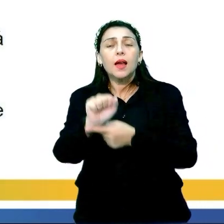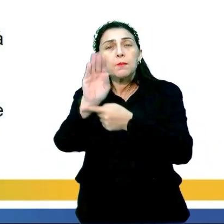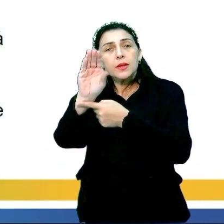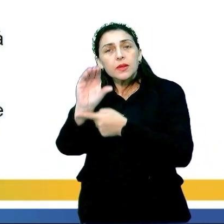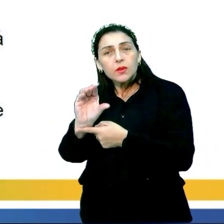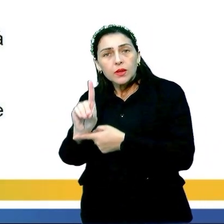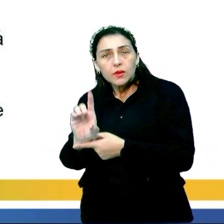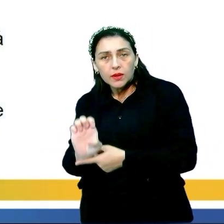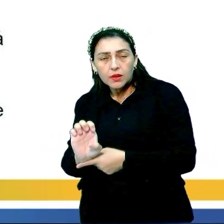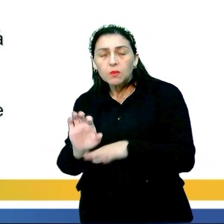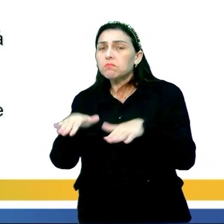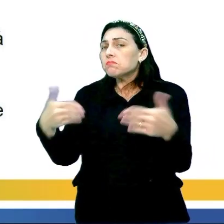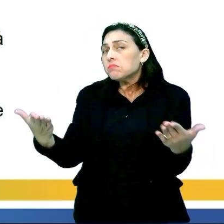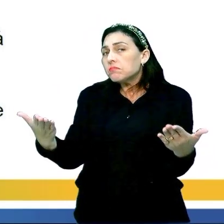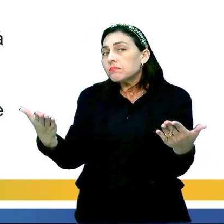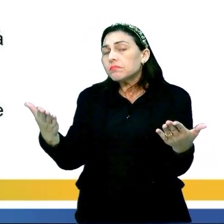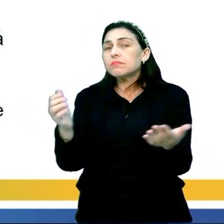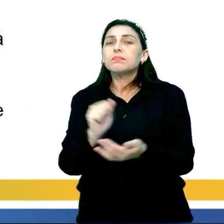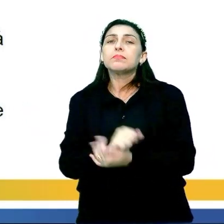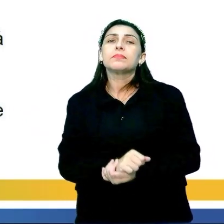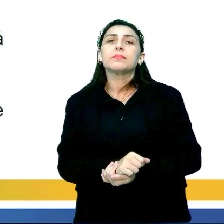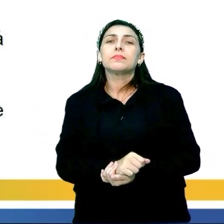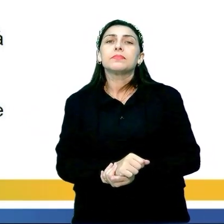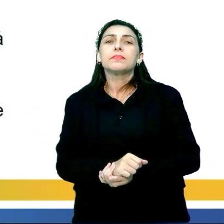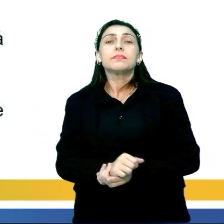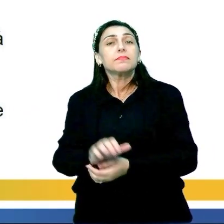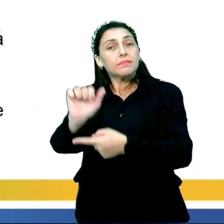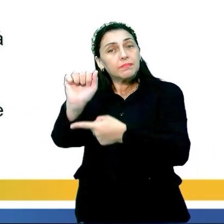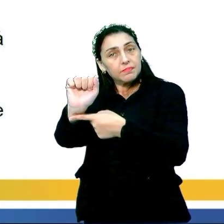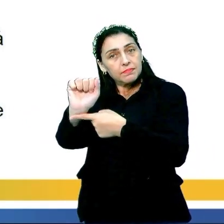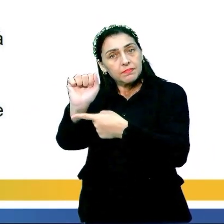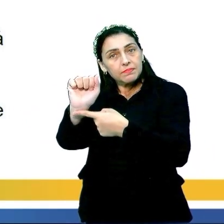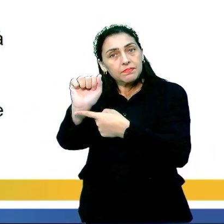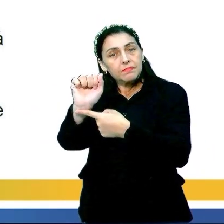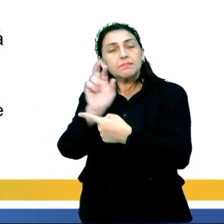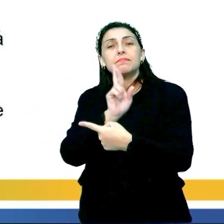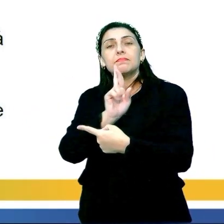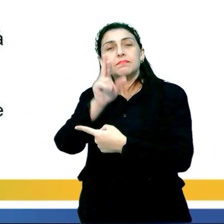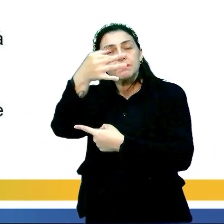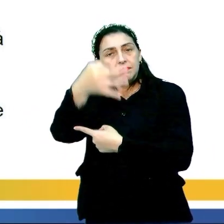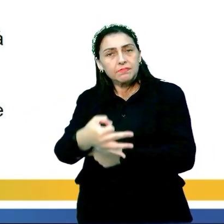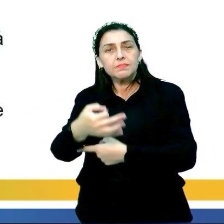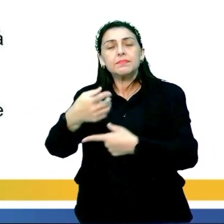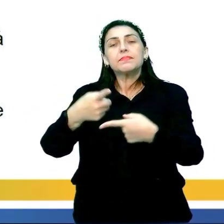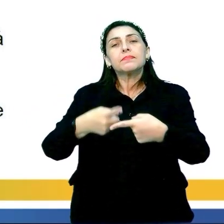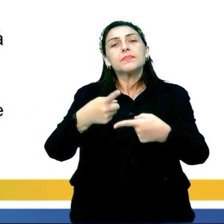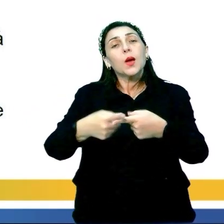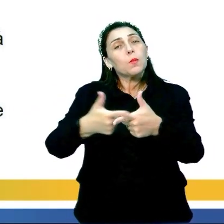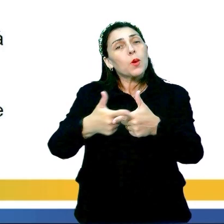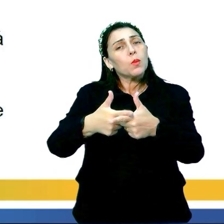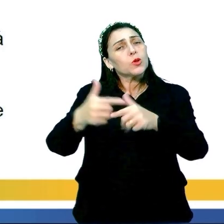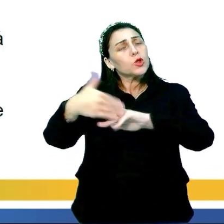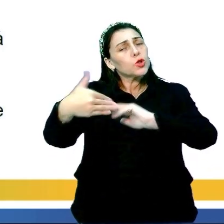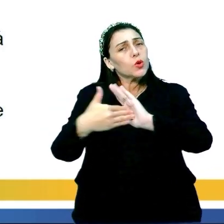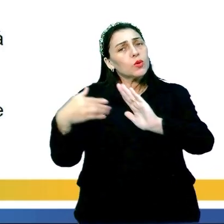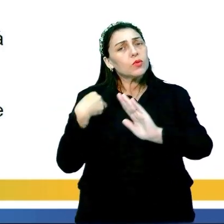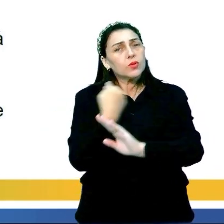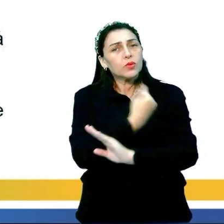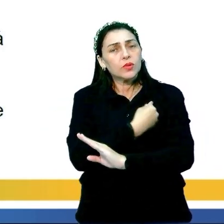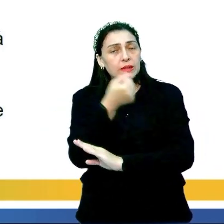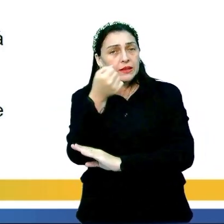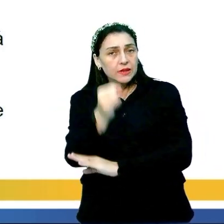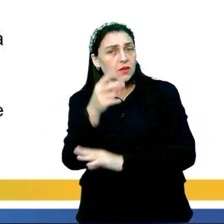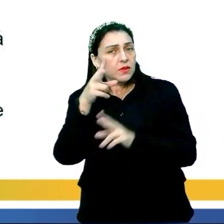A, B, C, D ou E? Com certeza, né, gente? A letra A. Porque esse é um problema de todos.